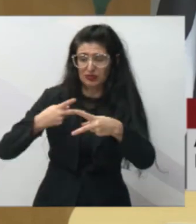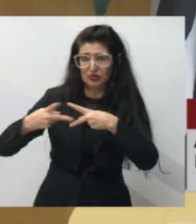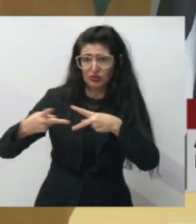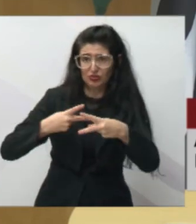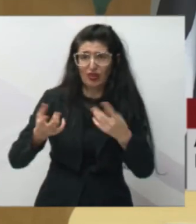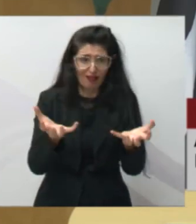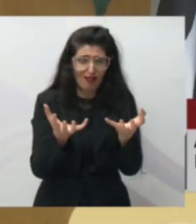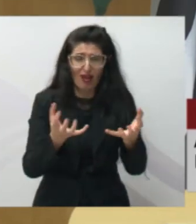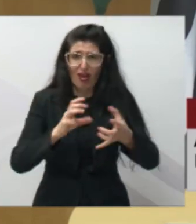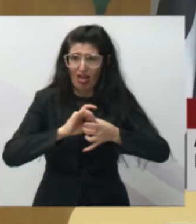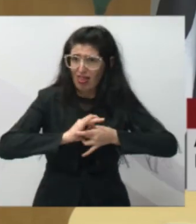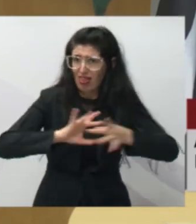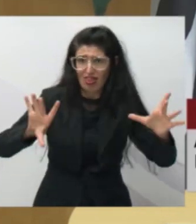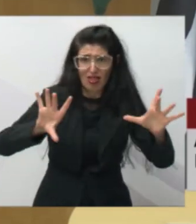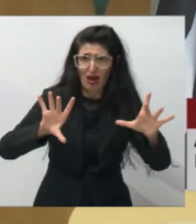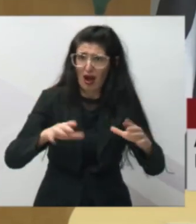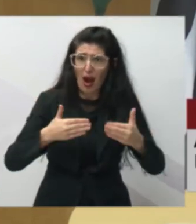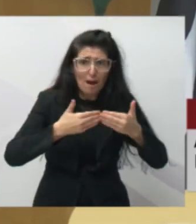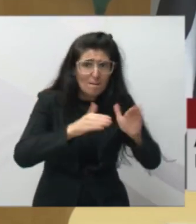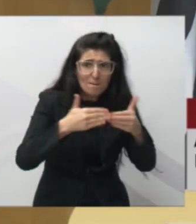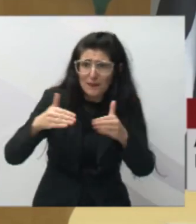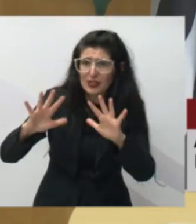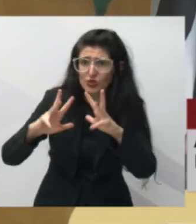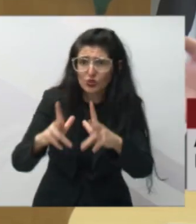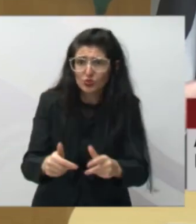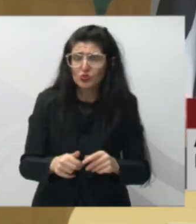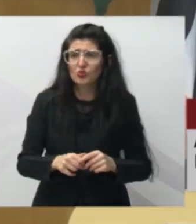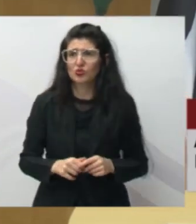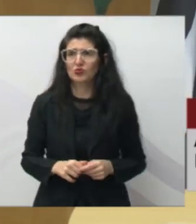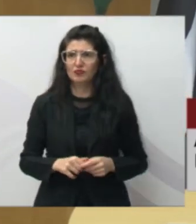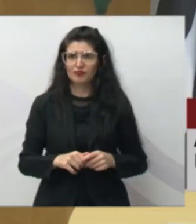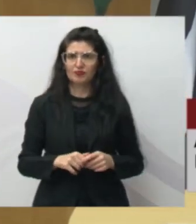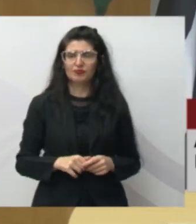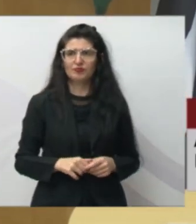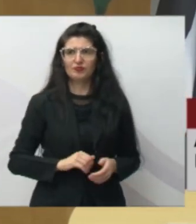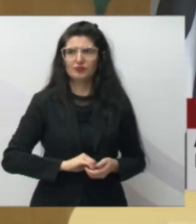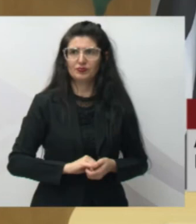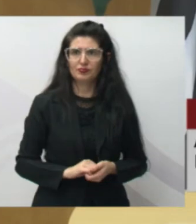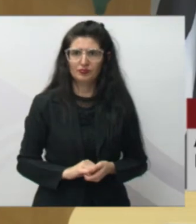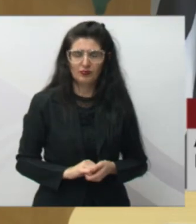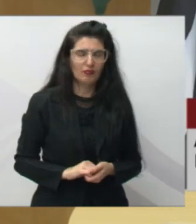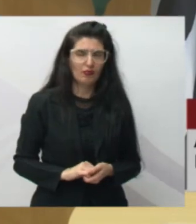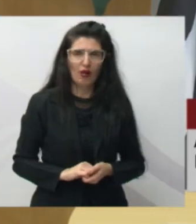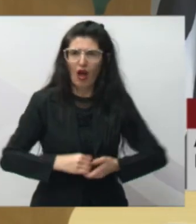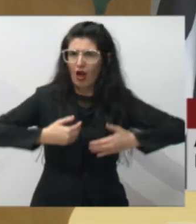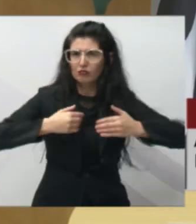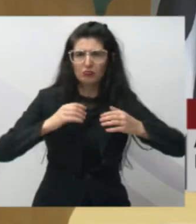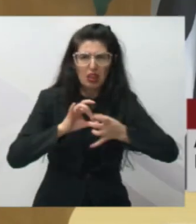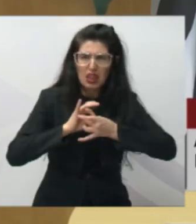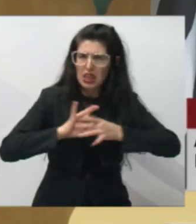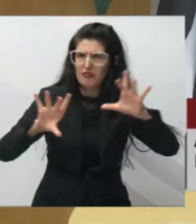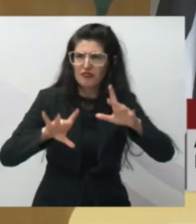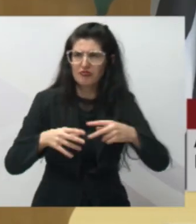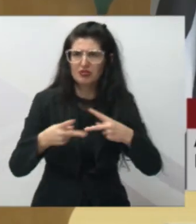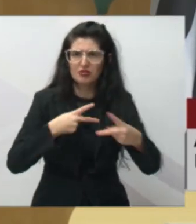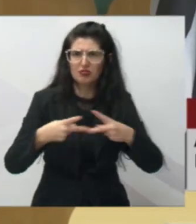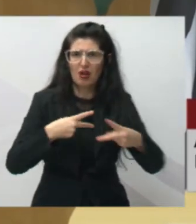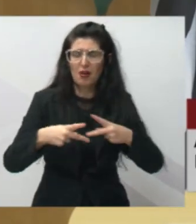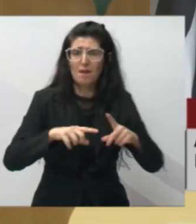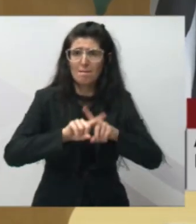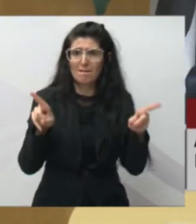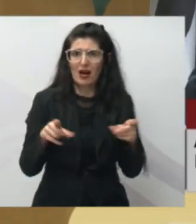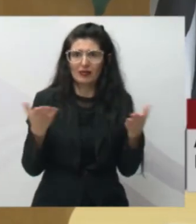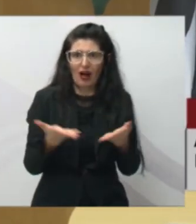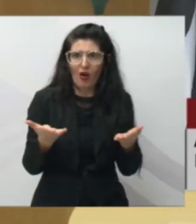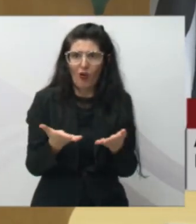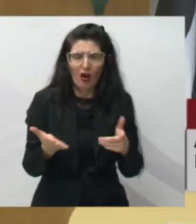o prefeito, o governador abriu a economia lá, flexibilizou a economia, e já veio uma ordem judicial